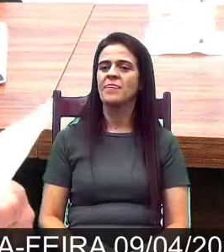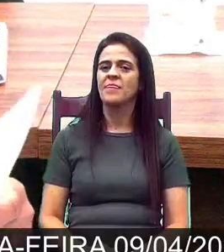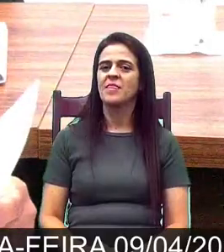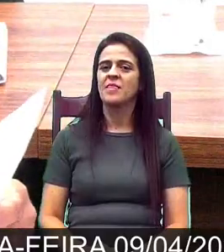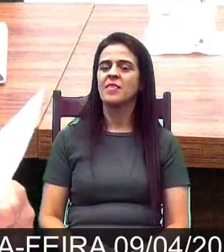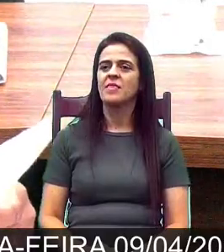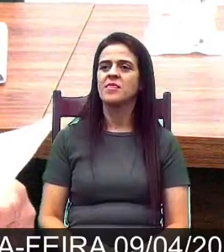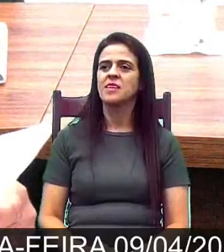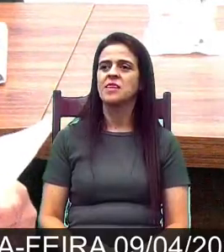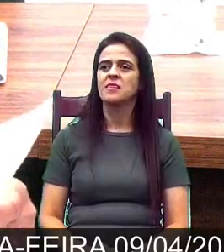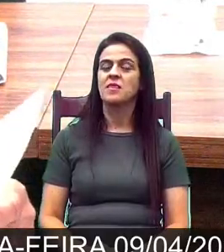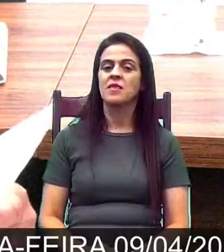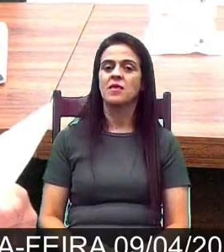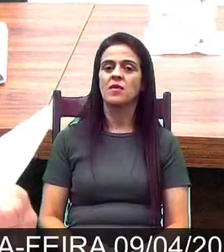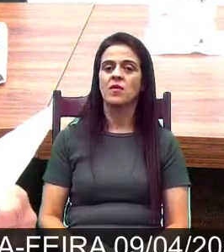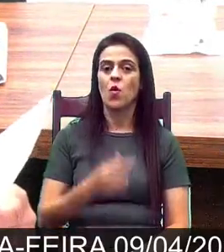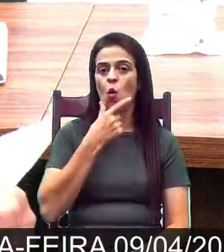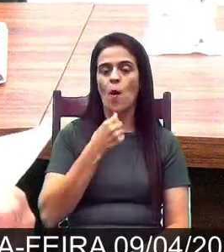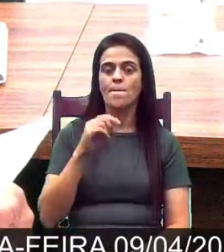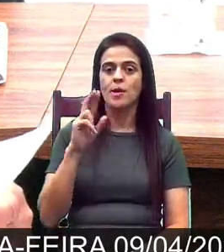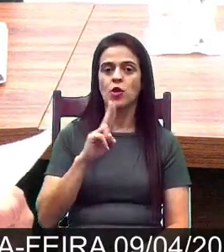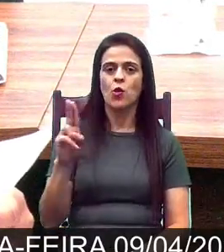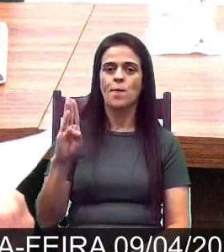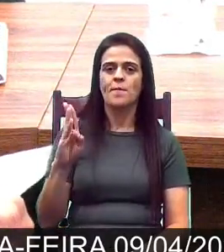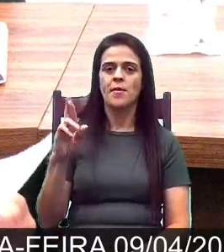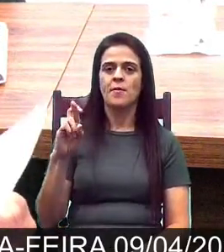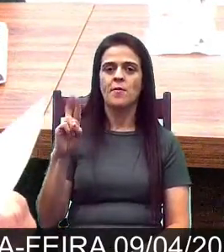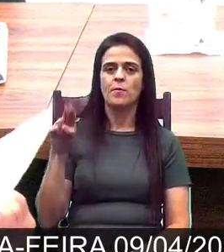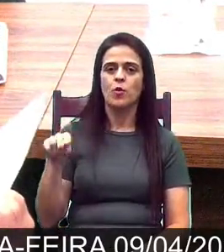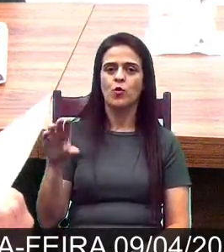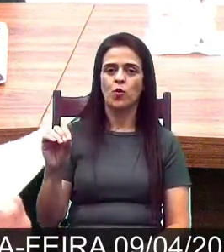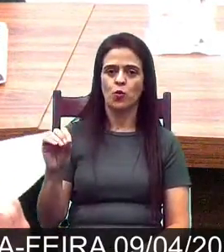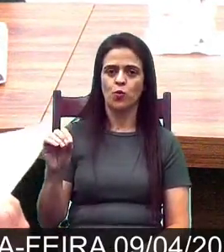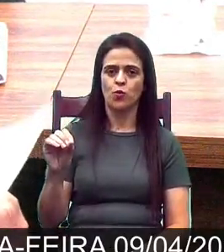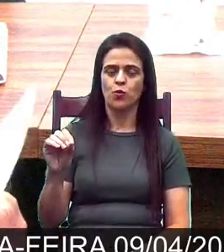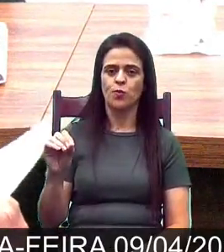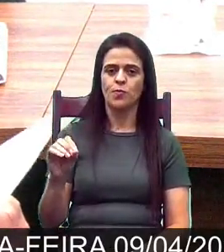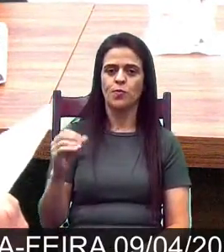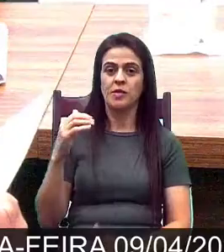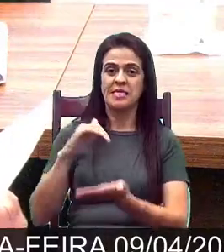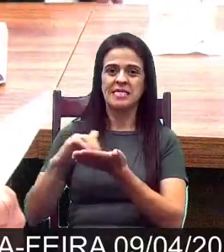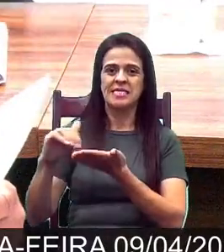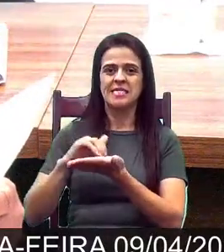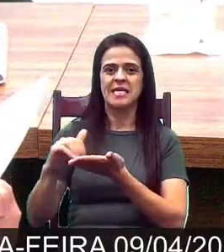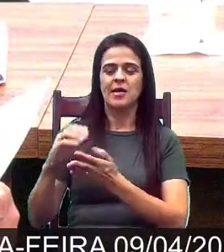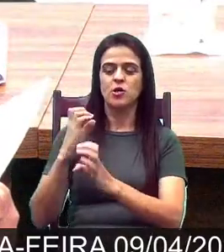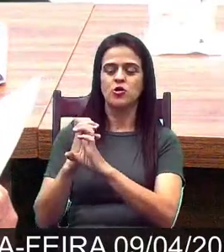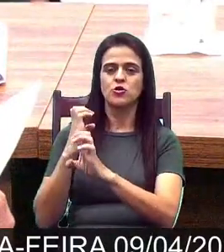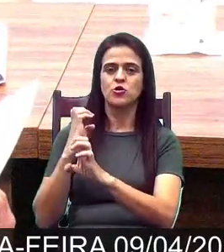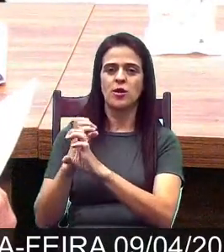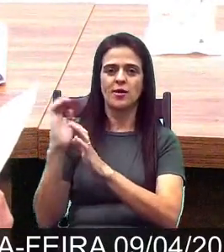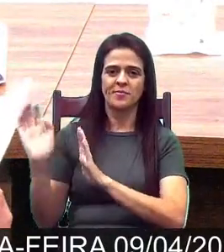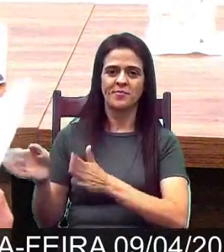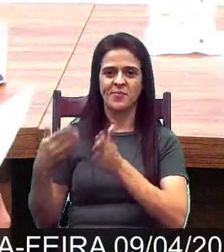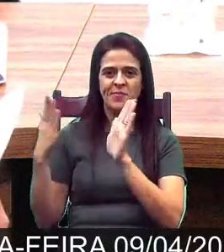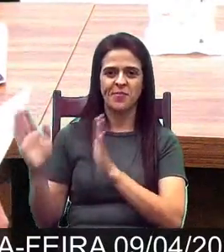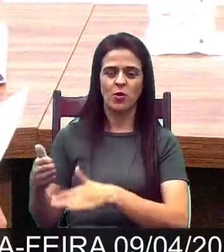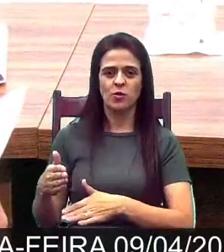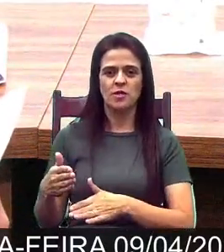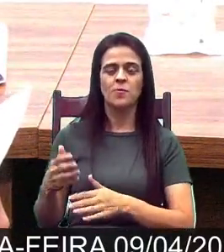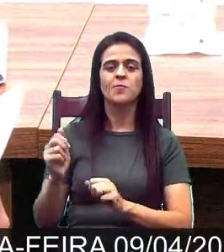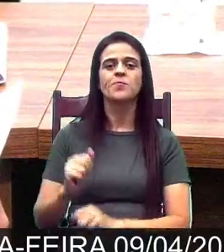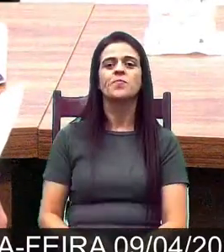ao senhor Bruno Evangelista, Bruno Augusto Evangelista, que é o secretário de Engenharia e também